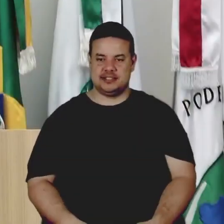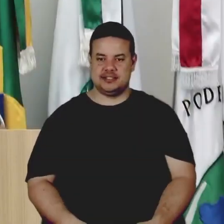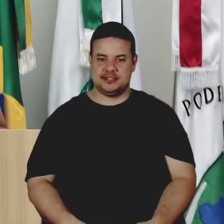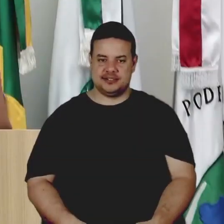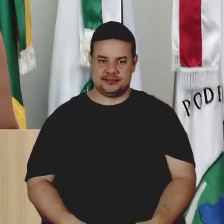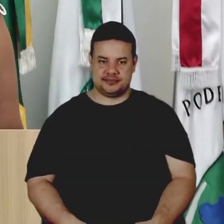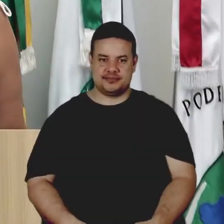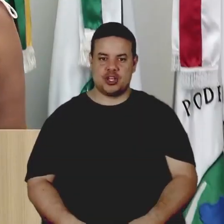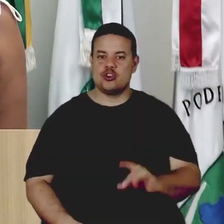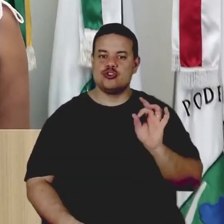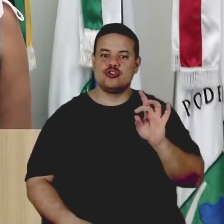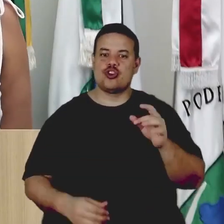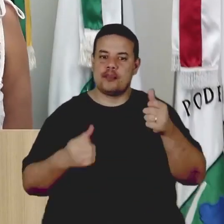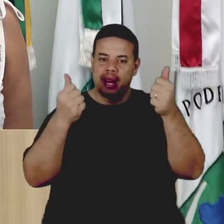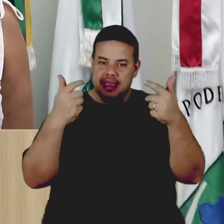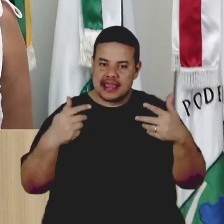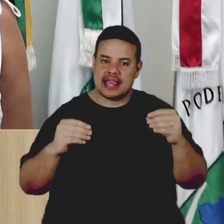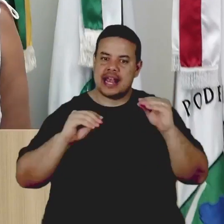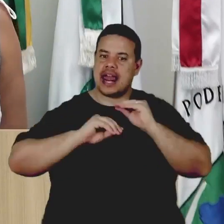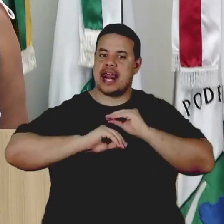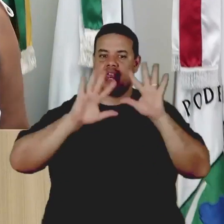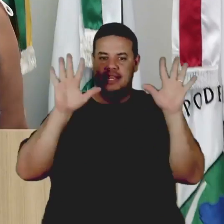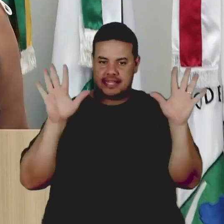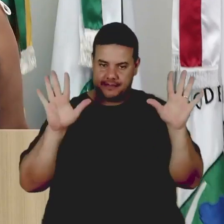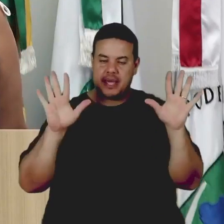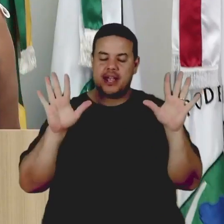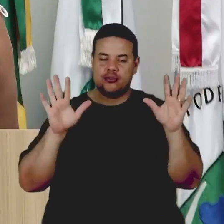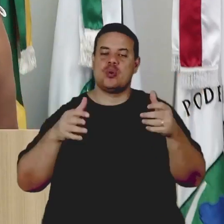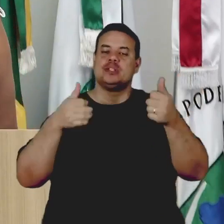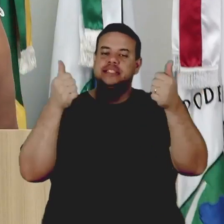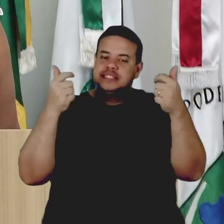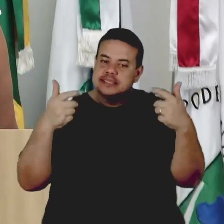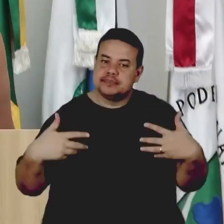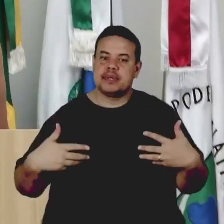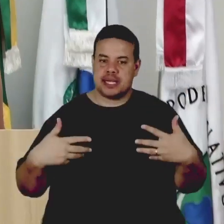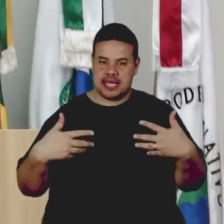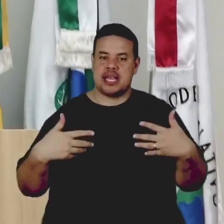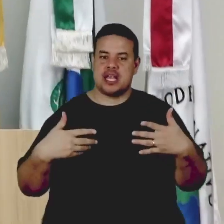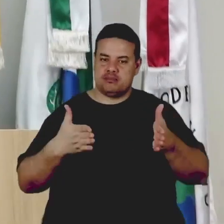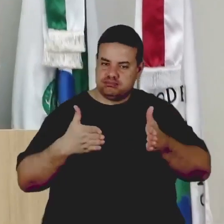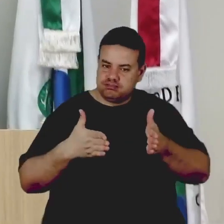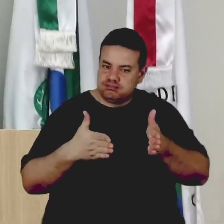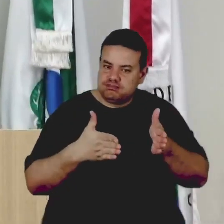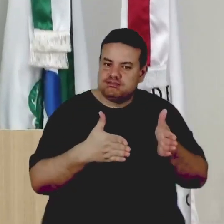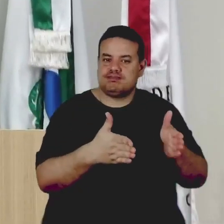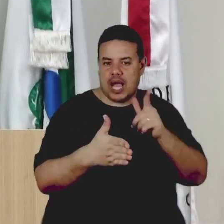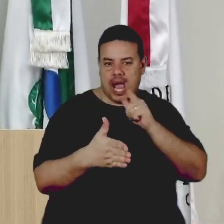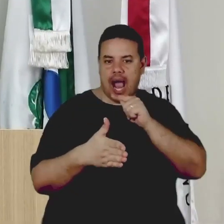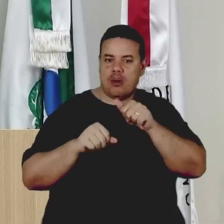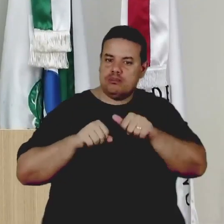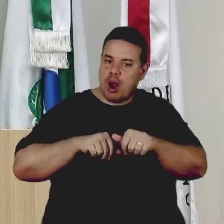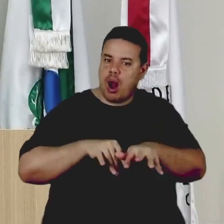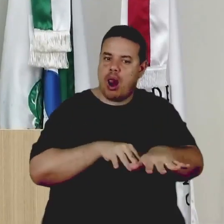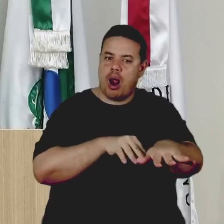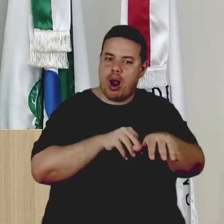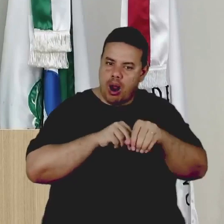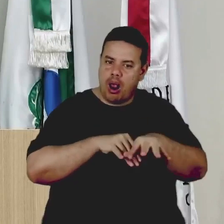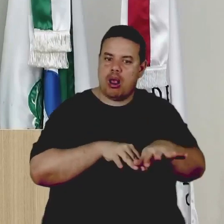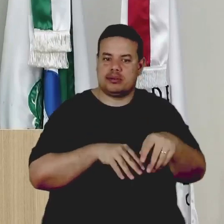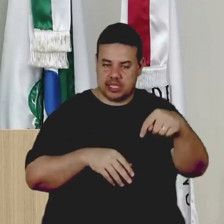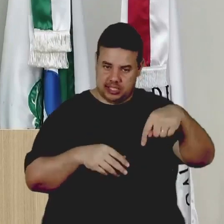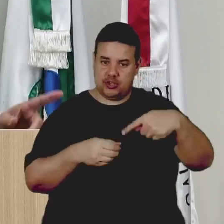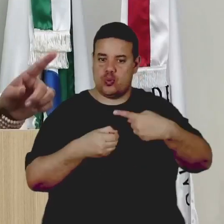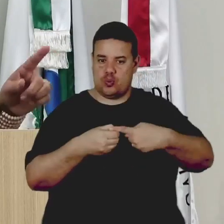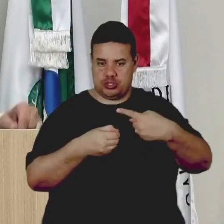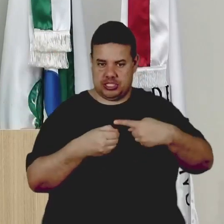para esclarecimento, quando se fala em galerias pluviais, nosso município, desde o